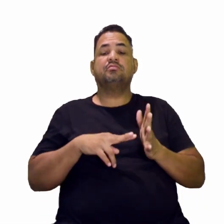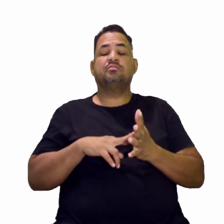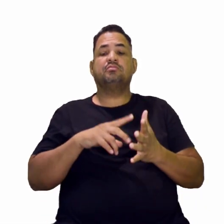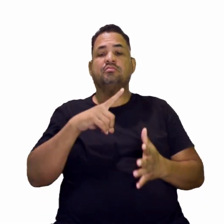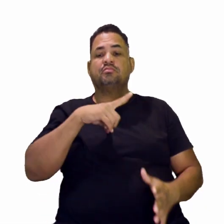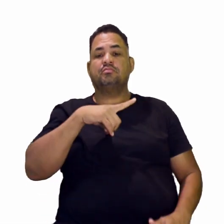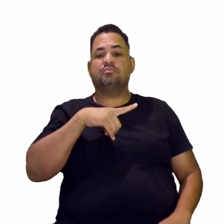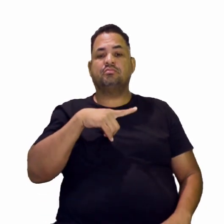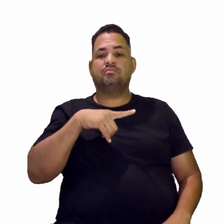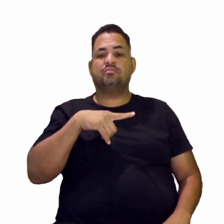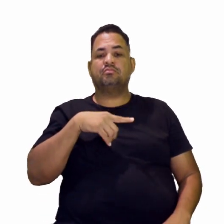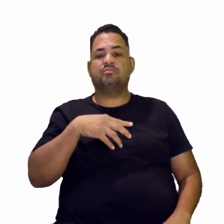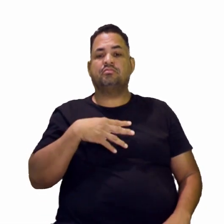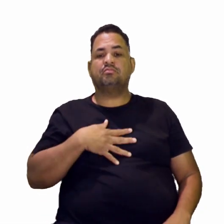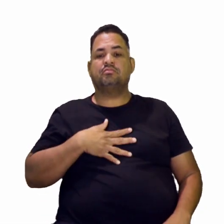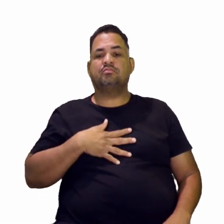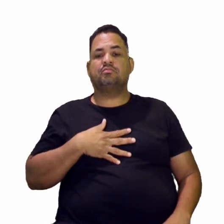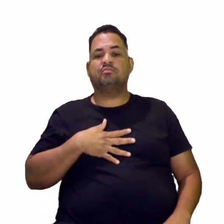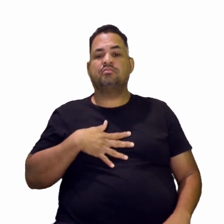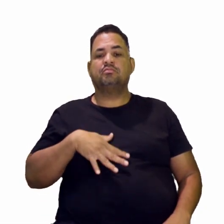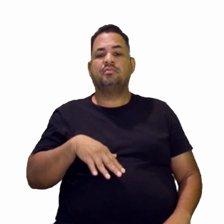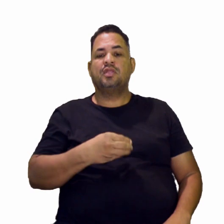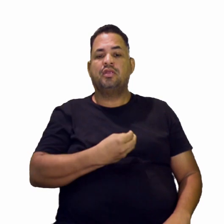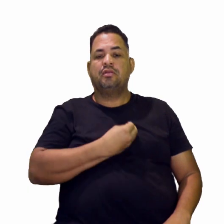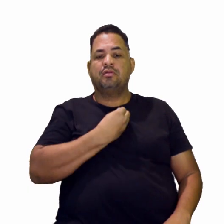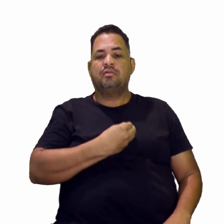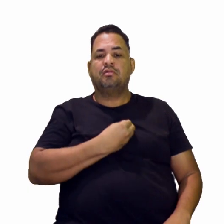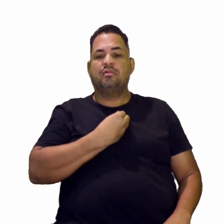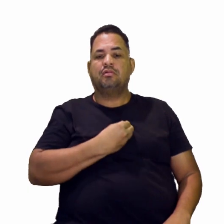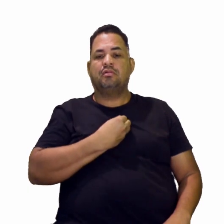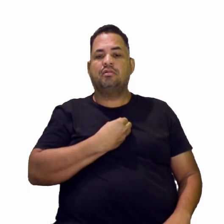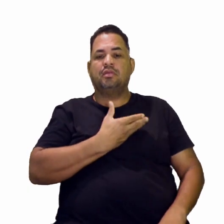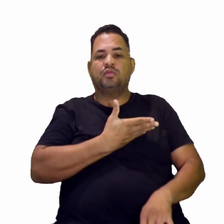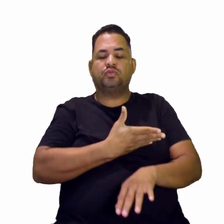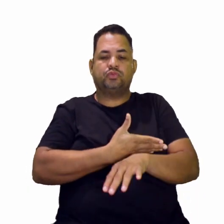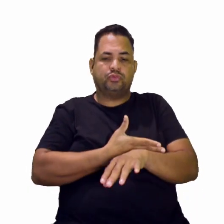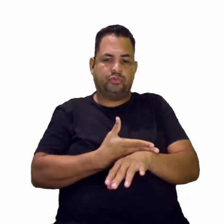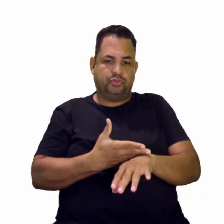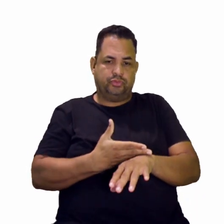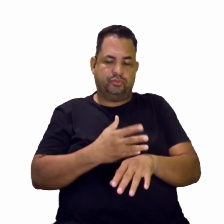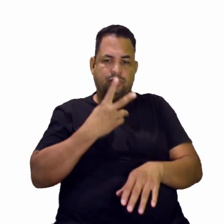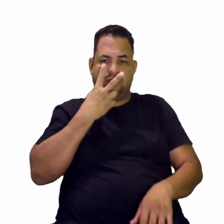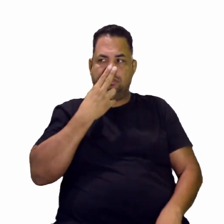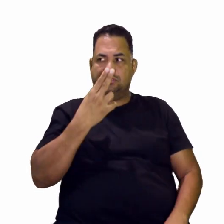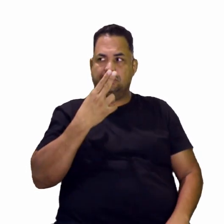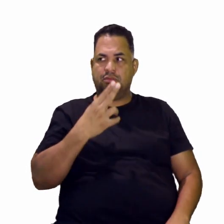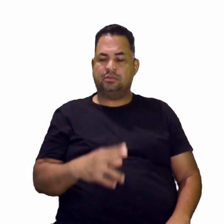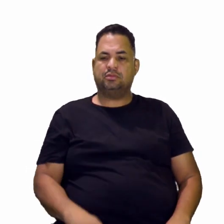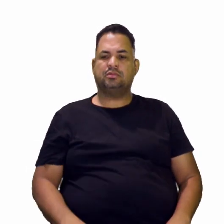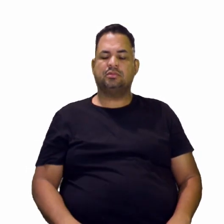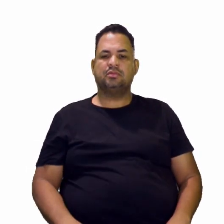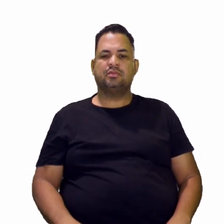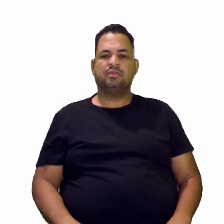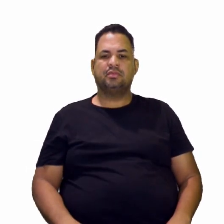vão ter hábitos muito parecidos, entendeu? Vão ter hábitos muito parecidos.